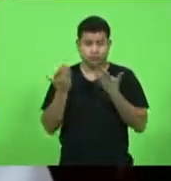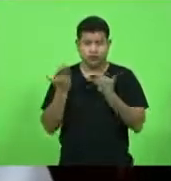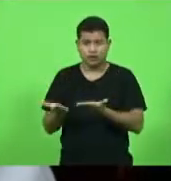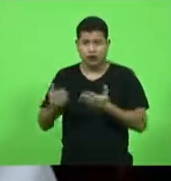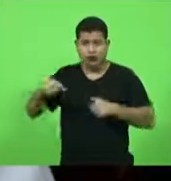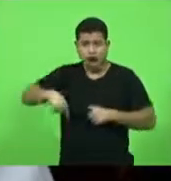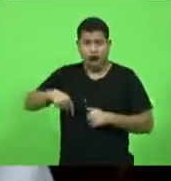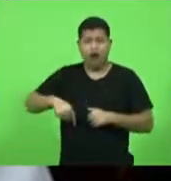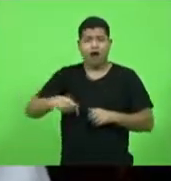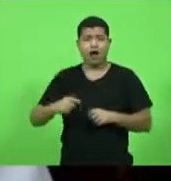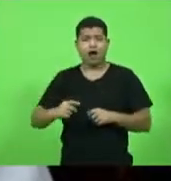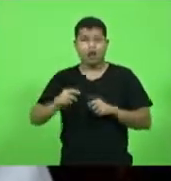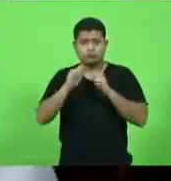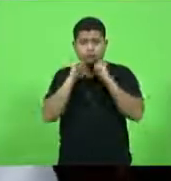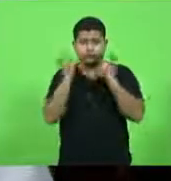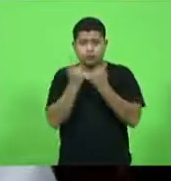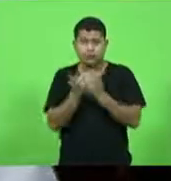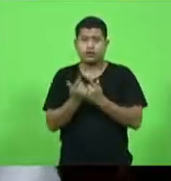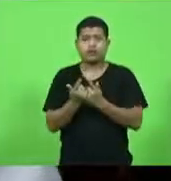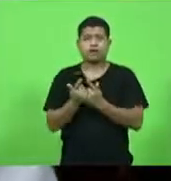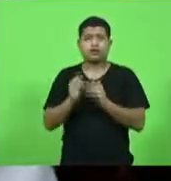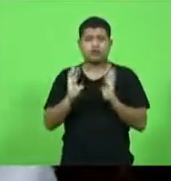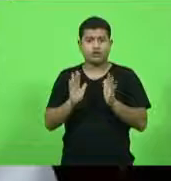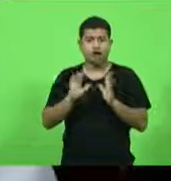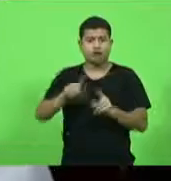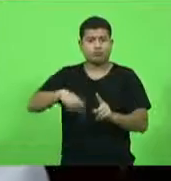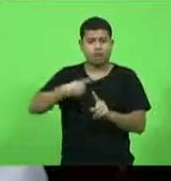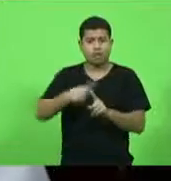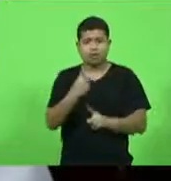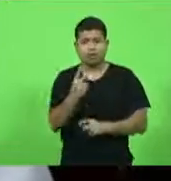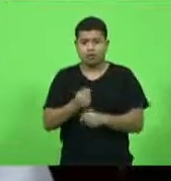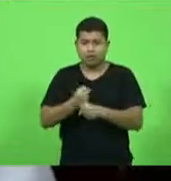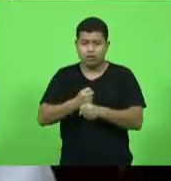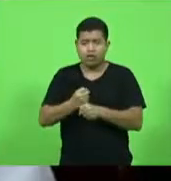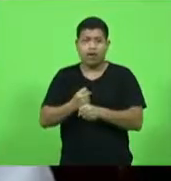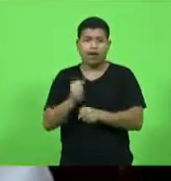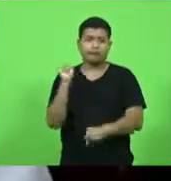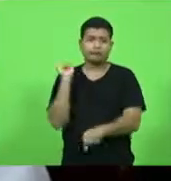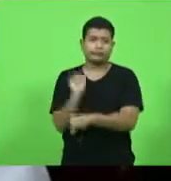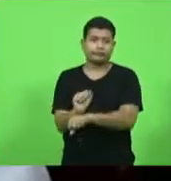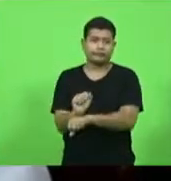Parlamento, há mais de 2 anos, não mexe nesse assunto. Nós tivemos